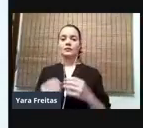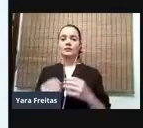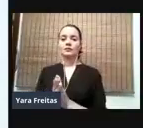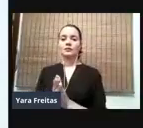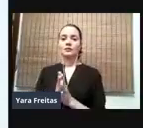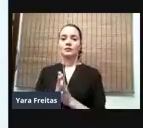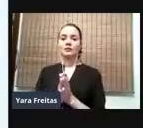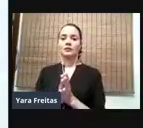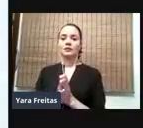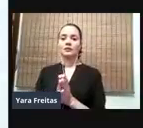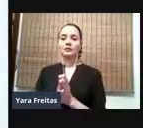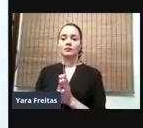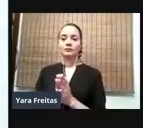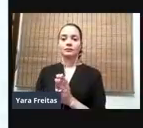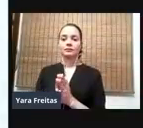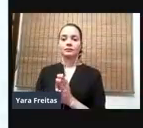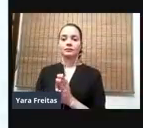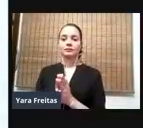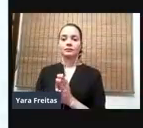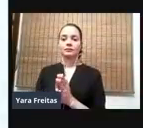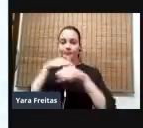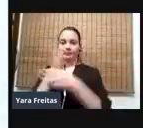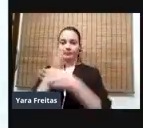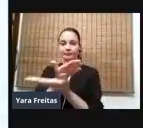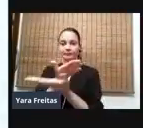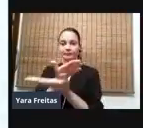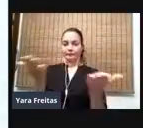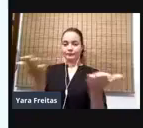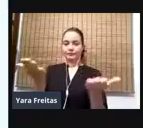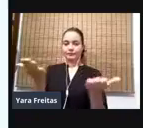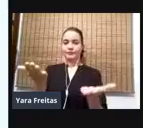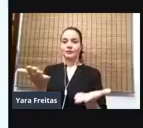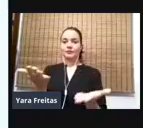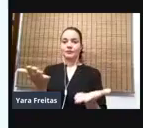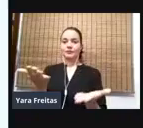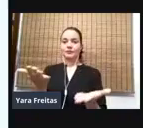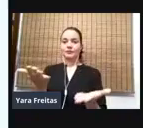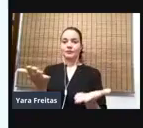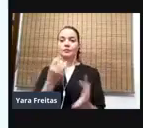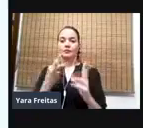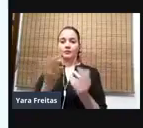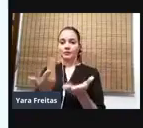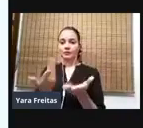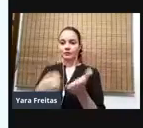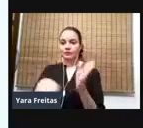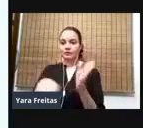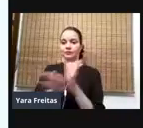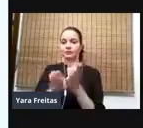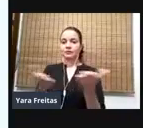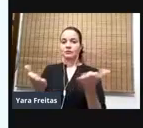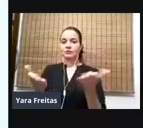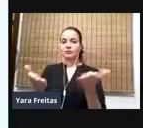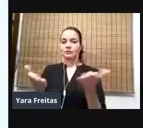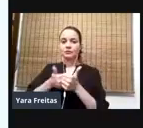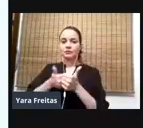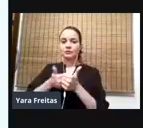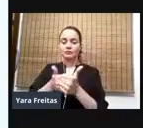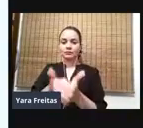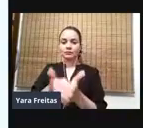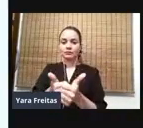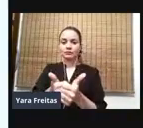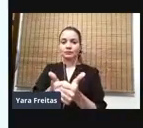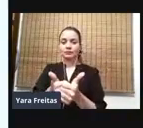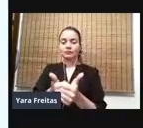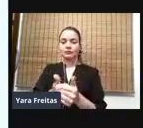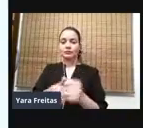Então vamos lá. Boa noite a todos. Boa noite a todos que estão chegando aqui, acompanhando a nossa live aqui